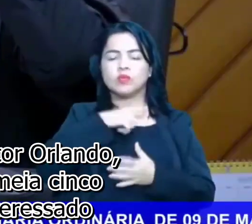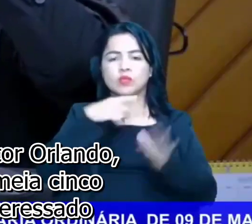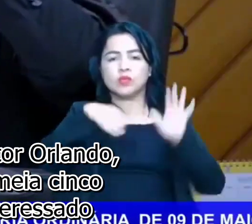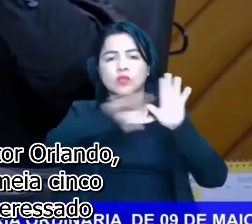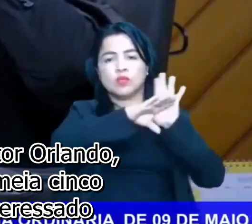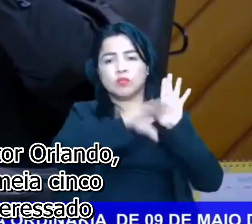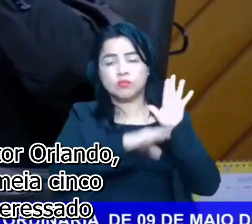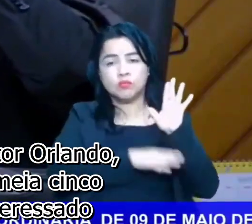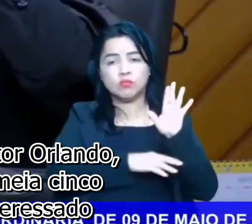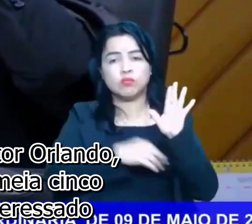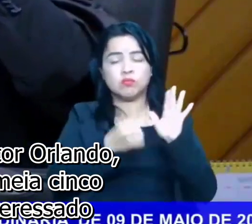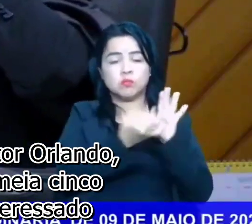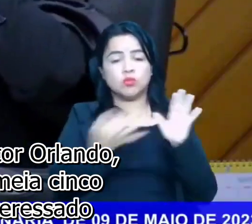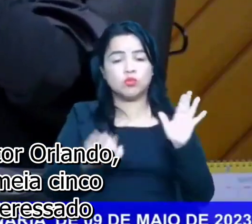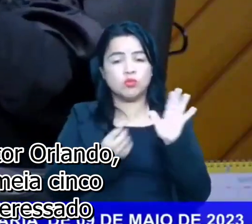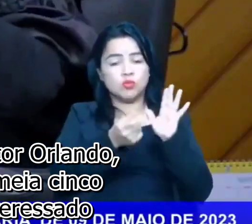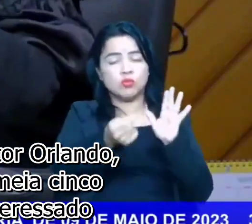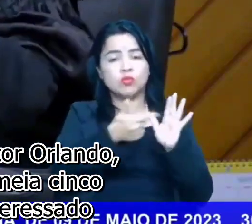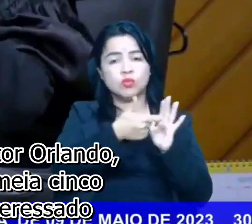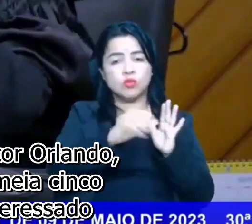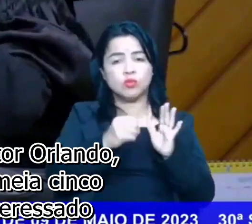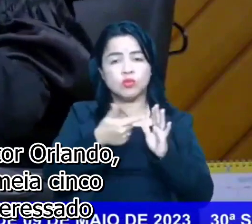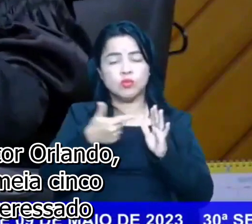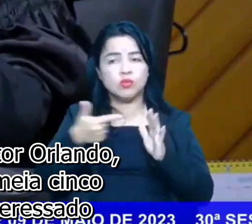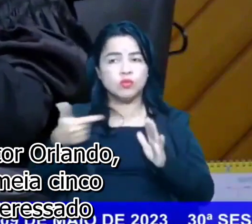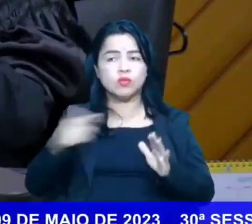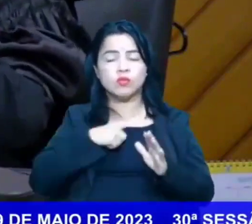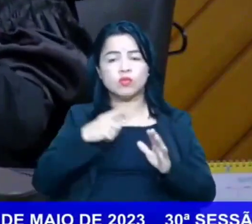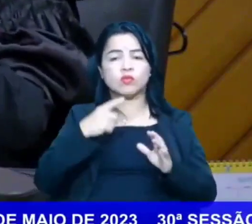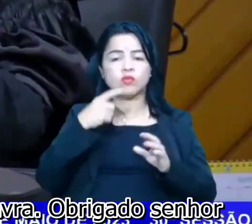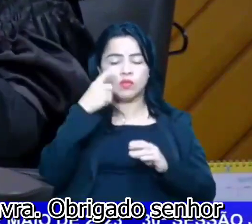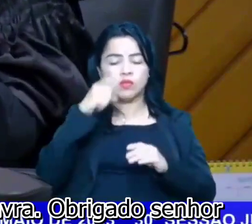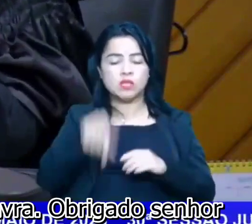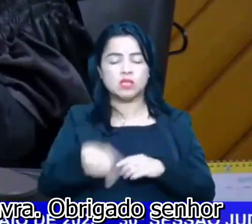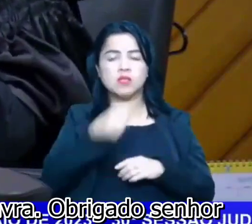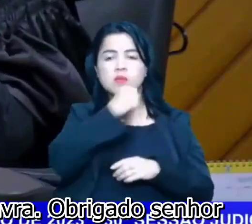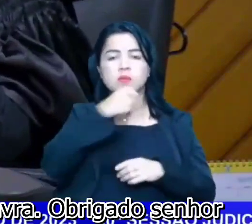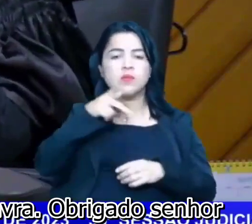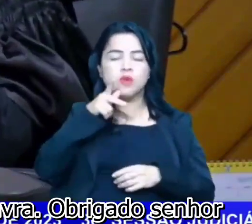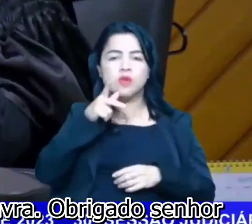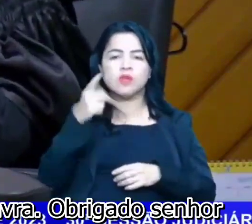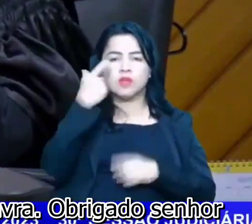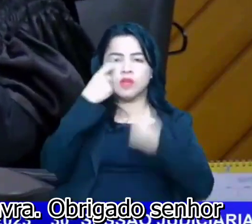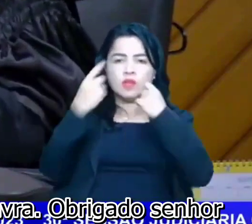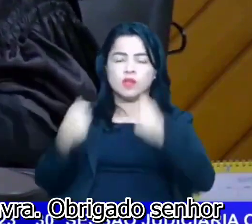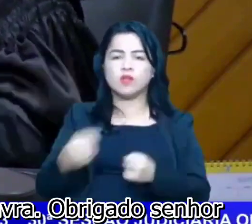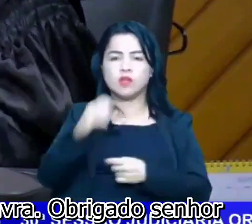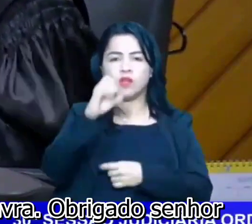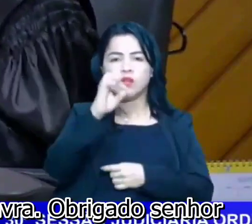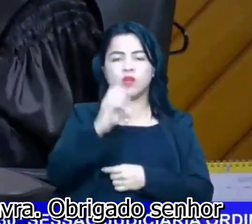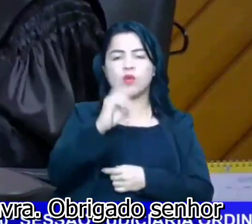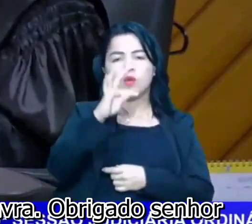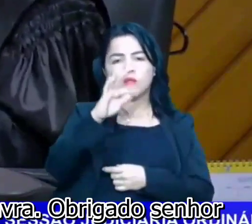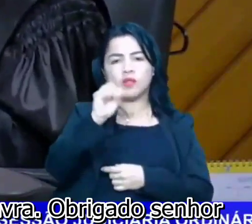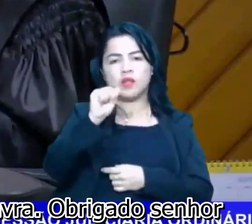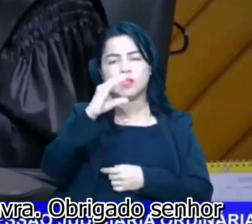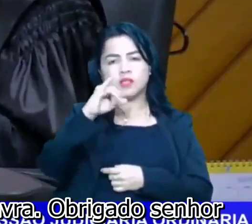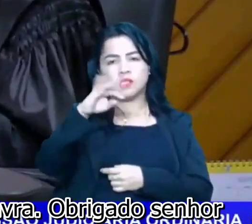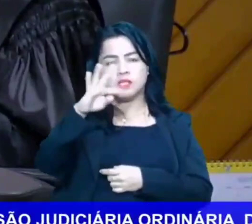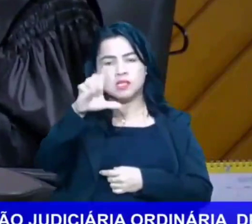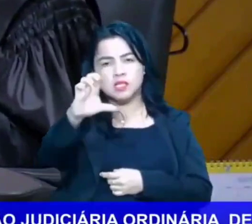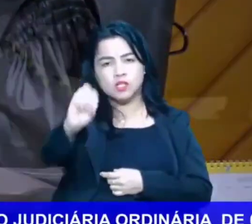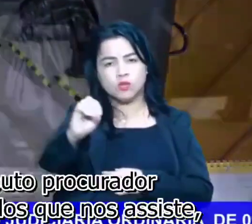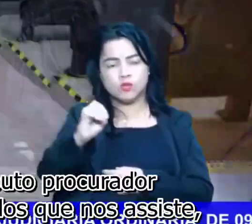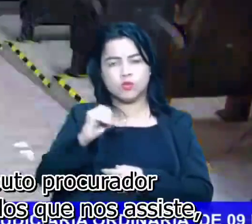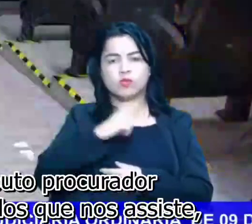contas 060-1565 de 2022, origem Macapá, interessado Otacílio Pereira Barbosa. Vossa Excelência está